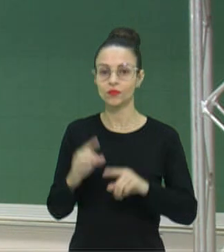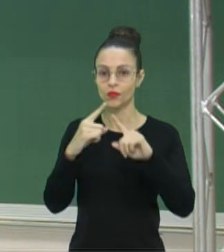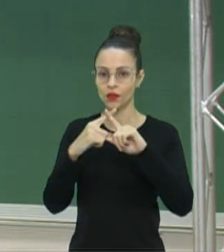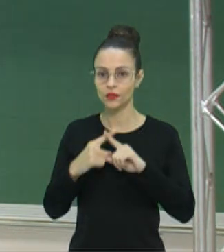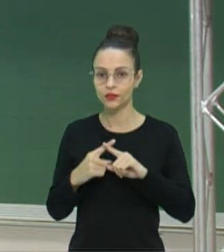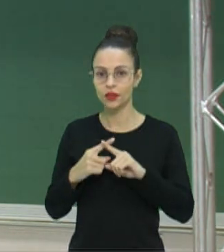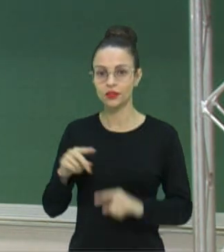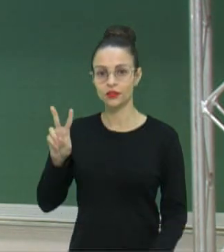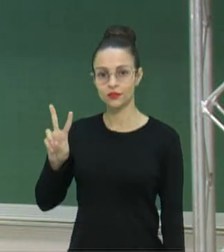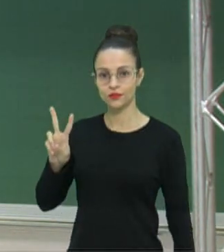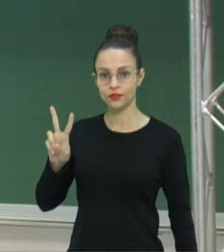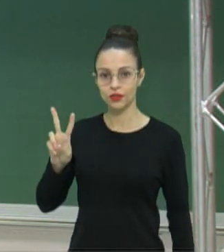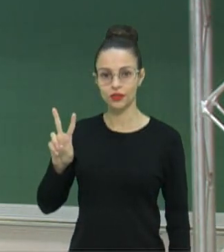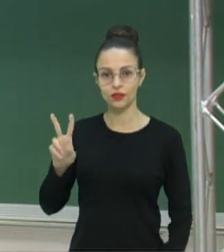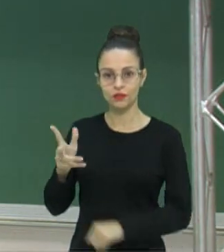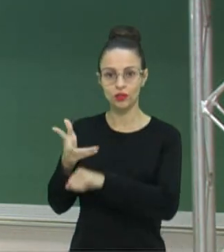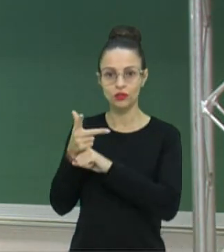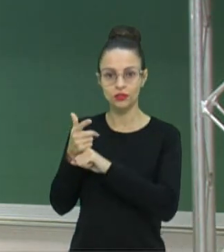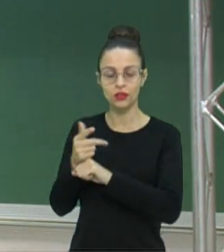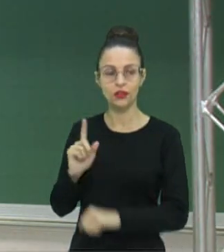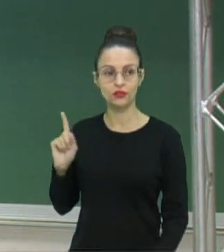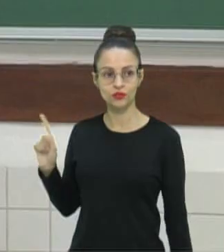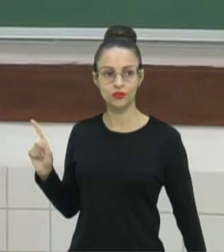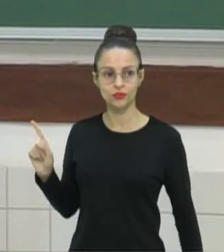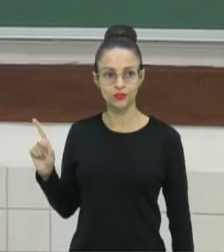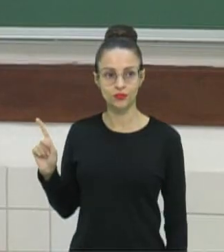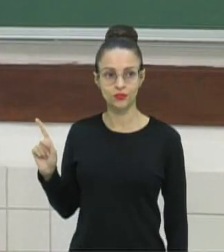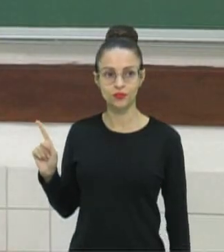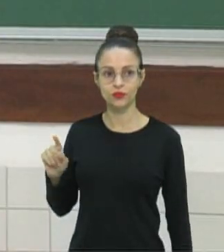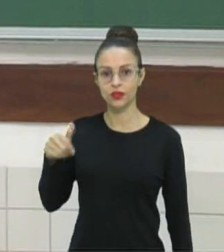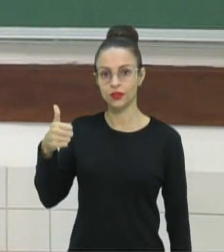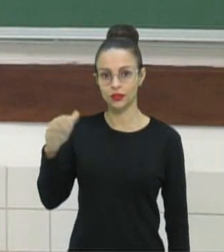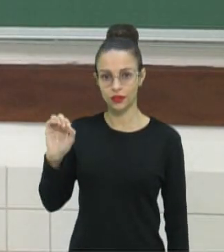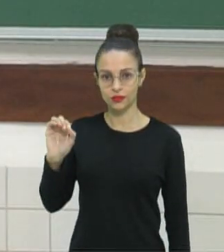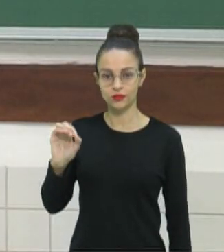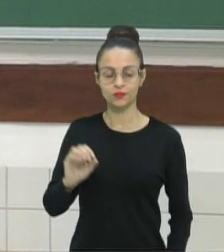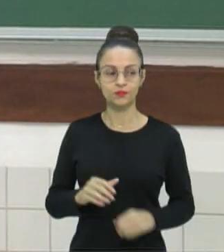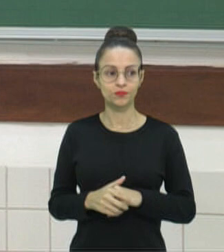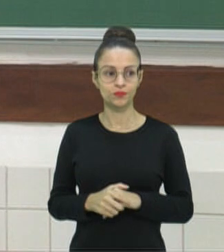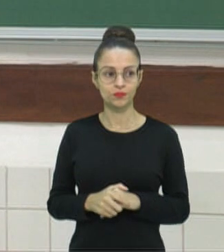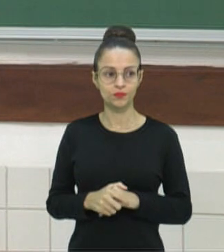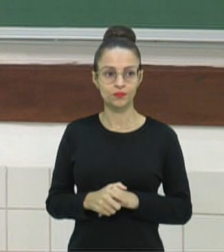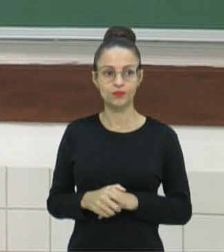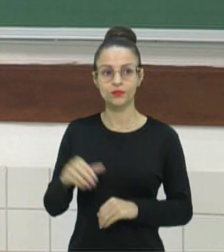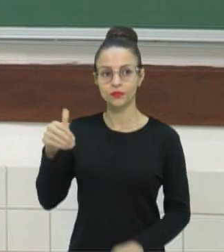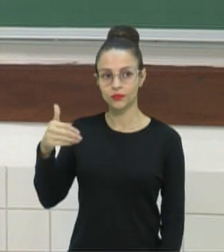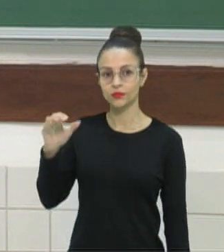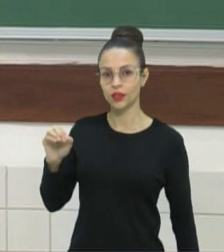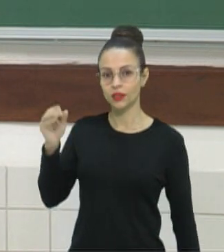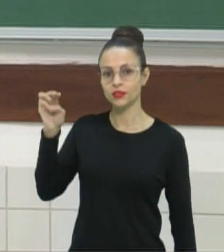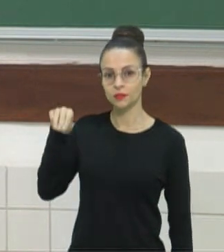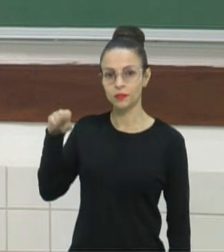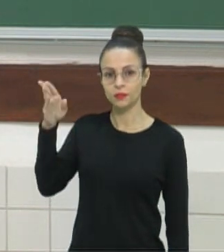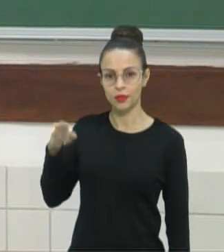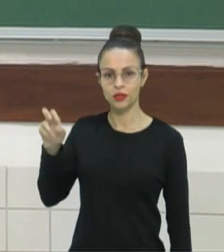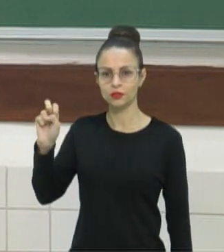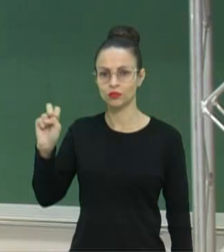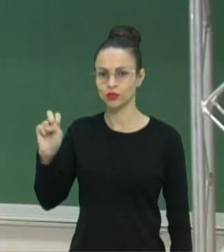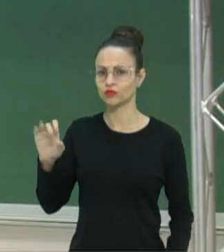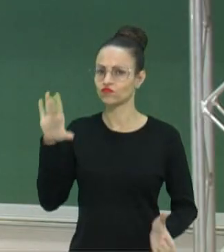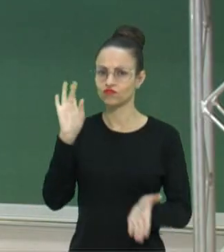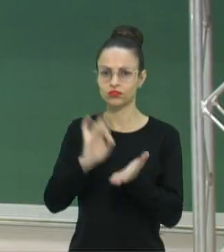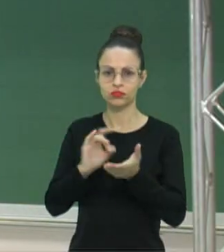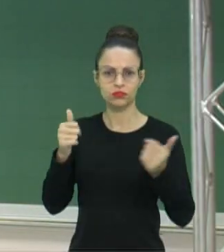vezes a velocidade, que no caso ele forneceu para mim que é 10, tá 10 metros por segundo, já tá tudo em unidade